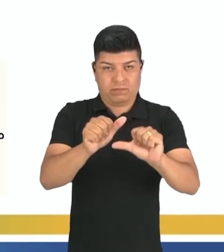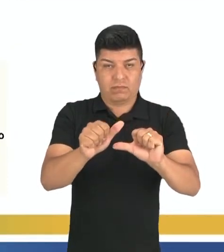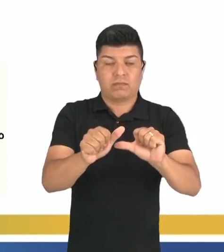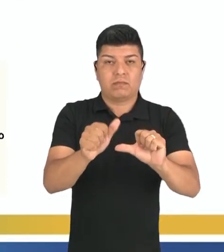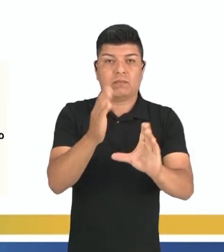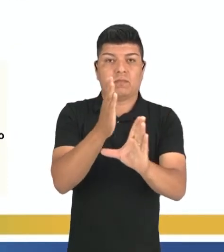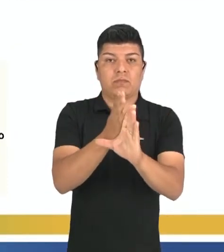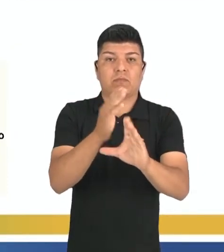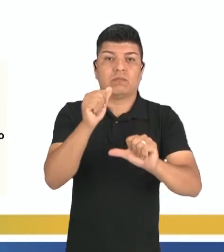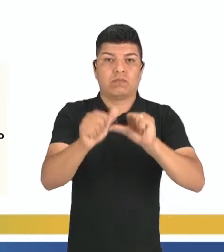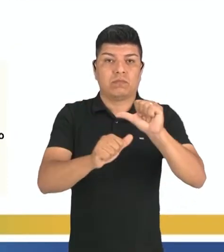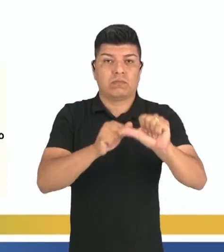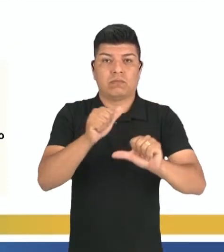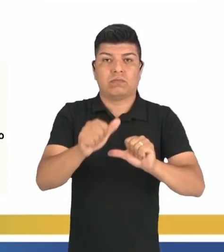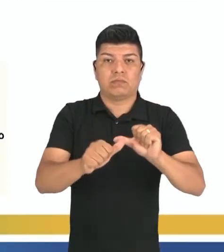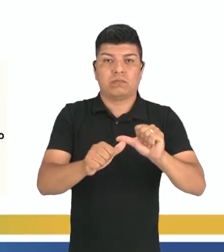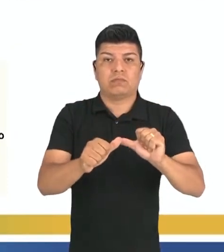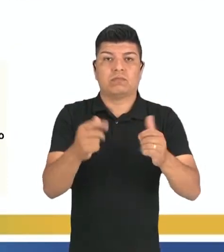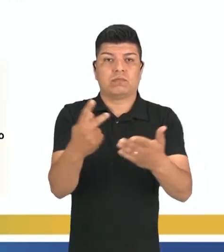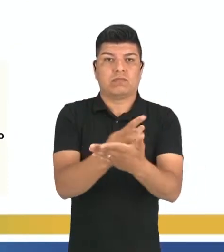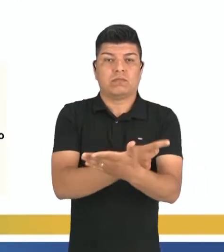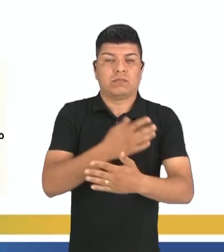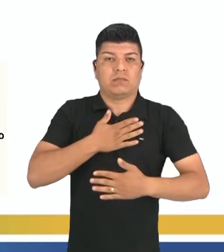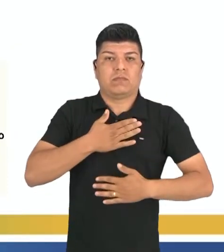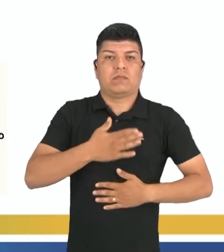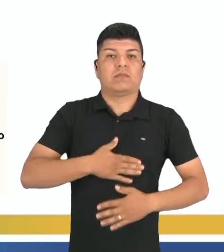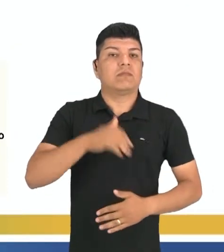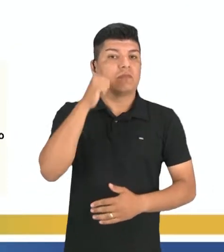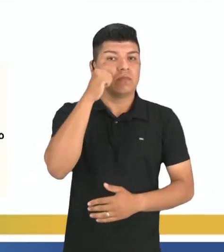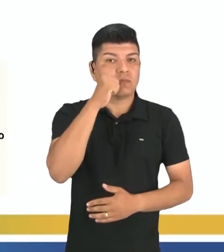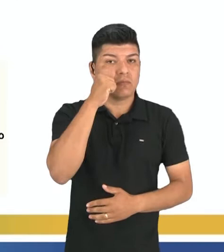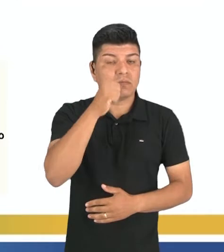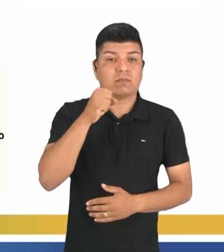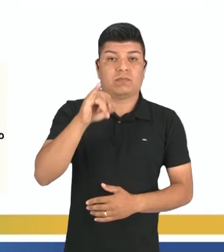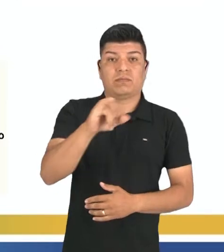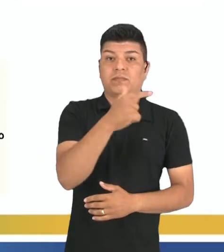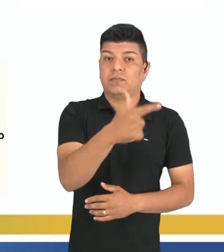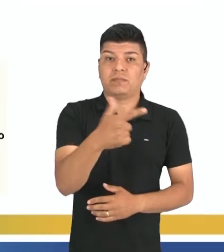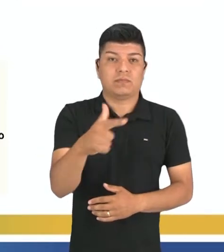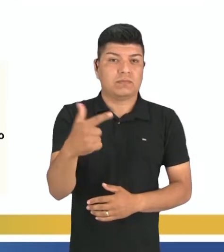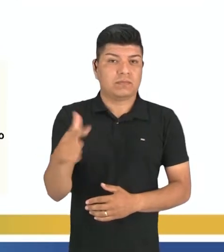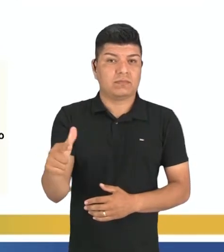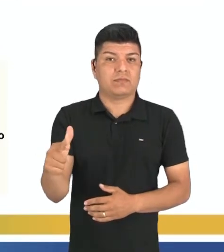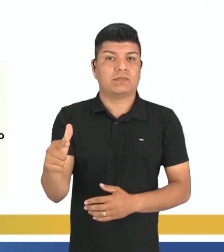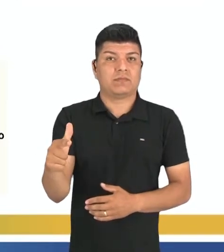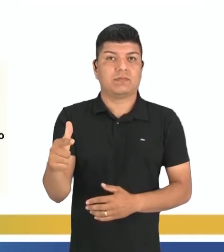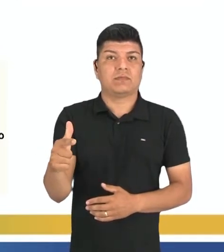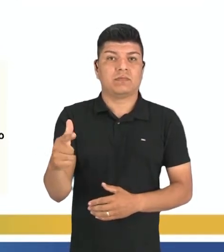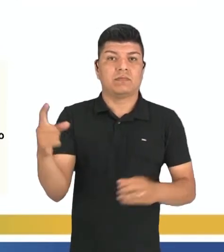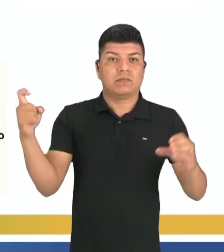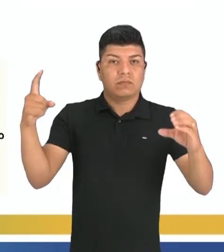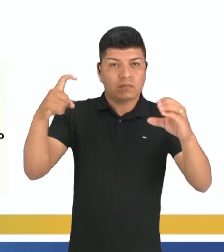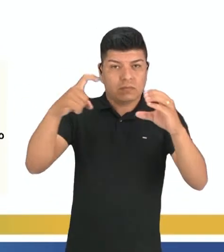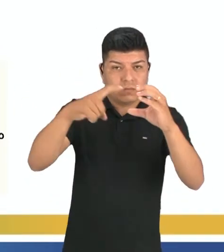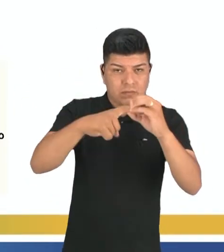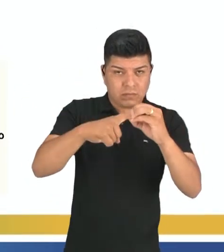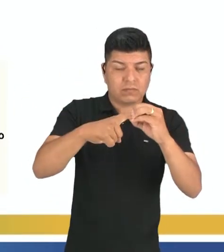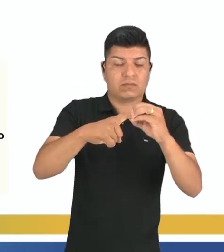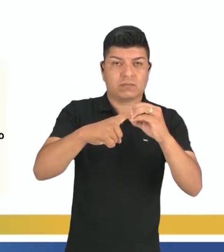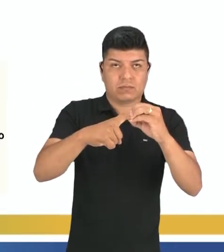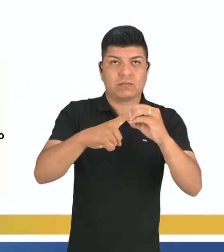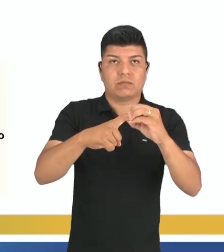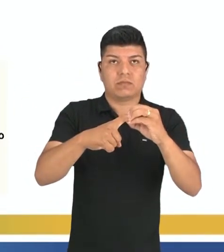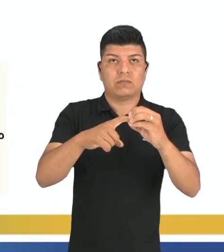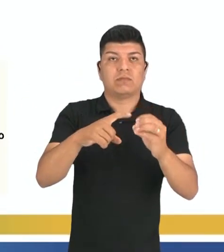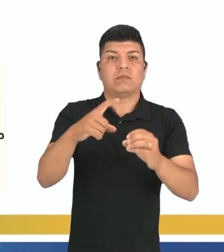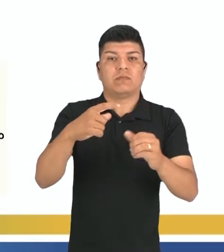mudanças hormonais que ocorrem no corpo da mulher. E se não ocorrer uma fecundação, esse endométrio